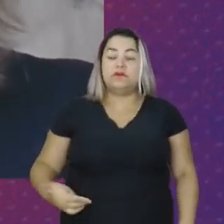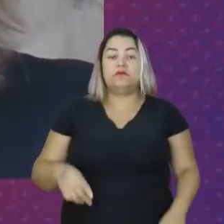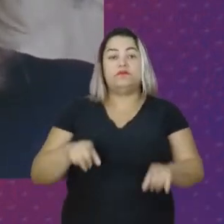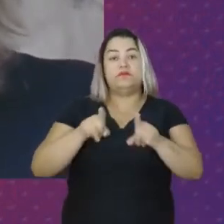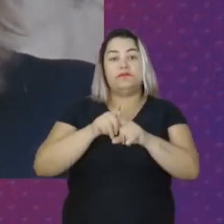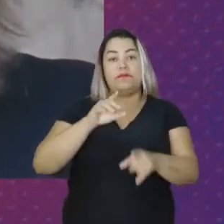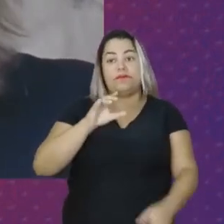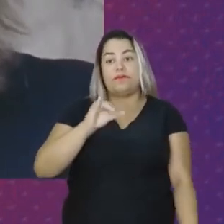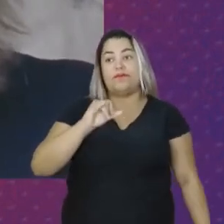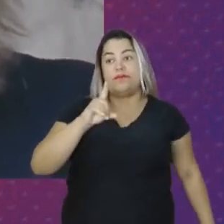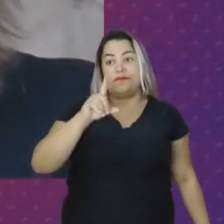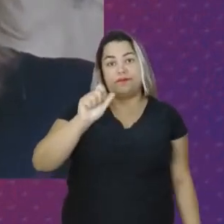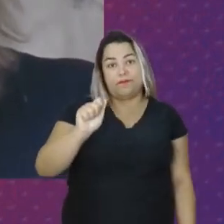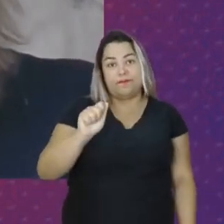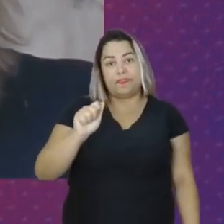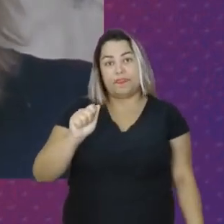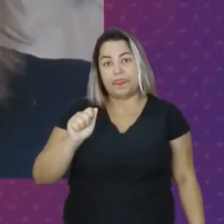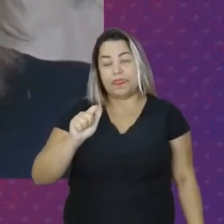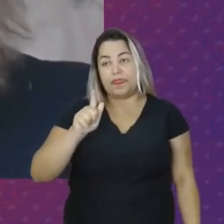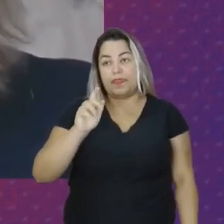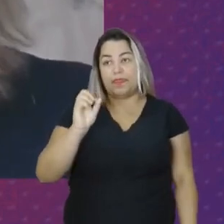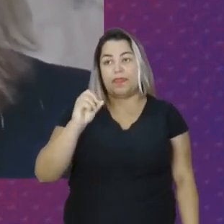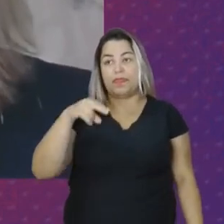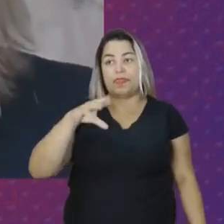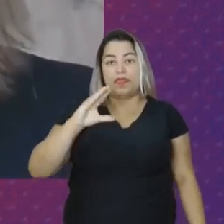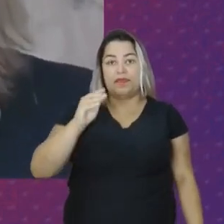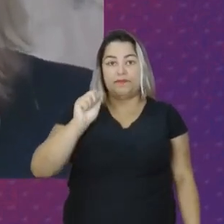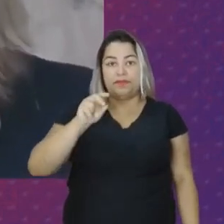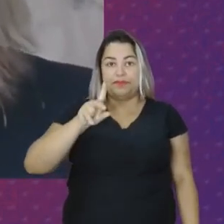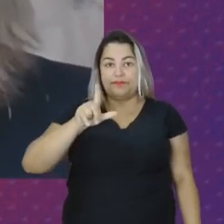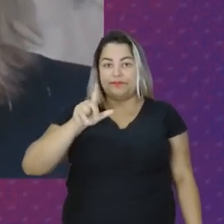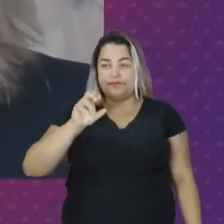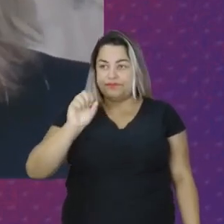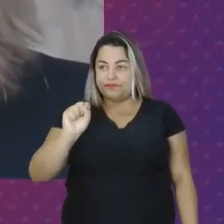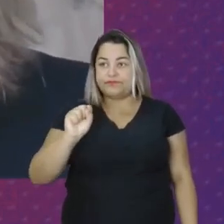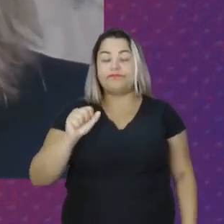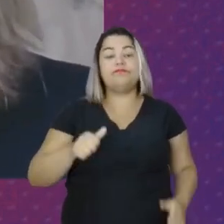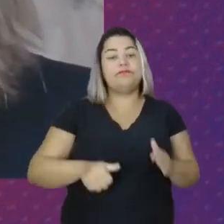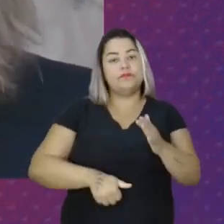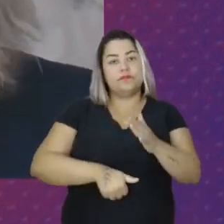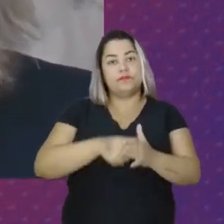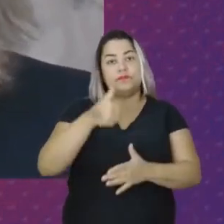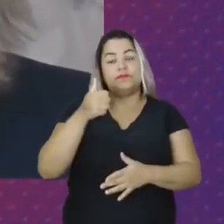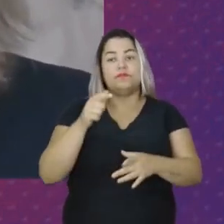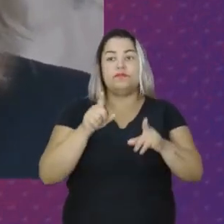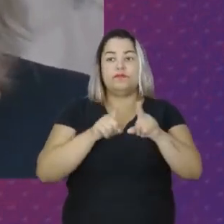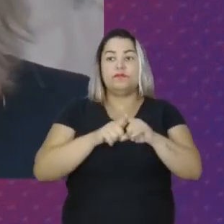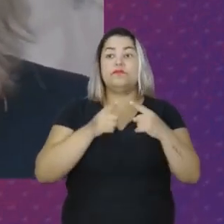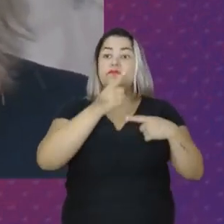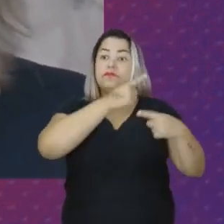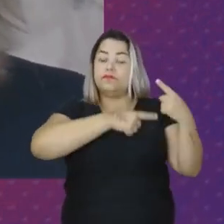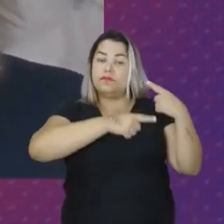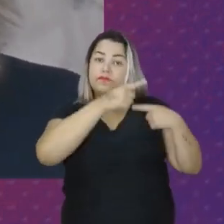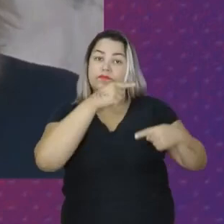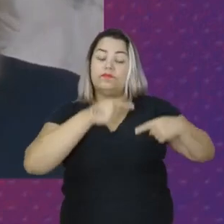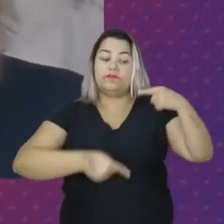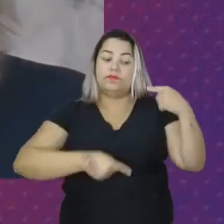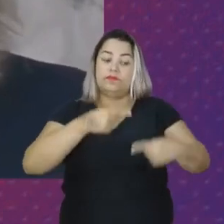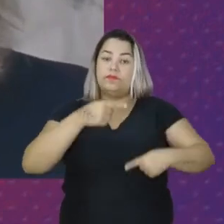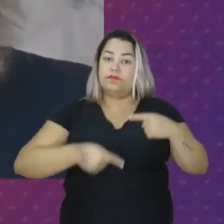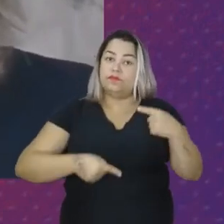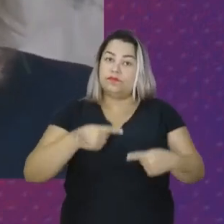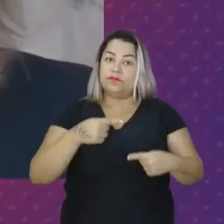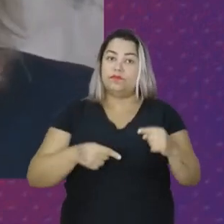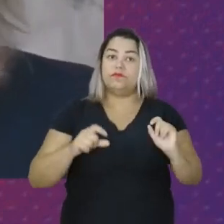Gonçalves, conduzido pela ministra Cida Gonçalves? Bom, primeiro, a reconstrução